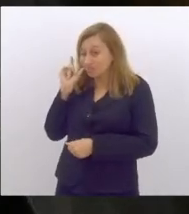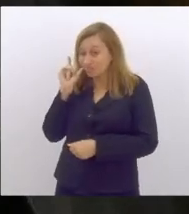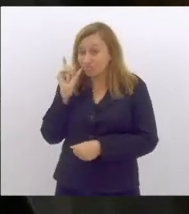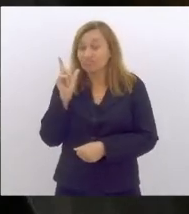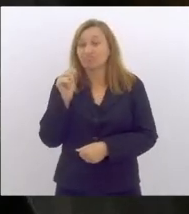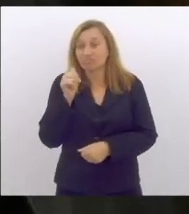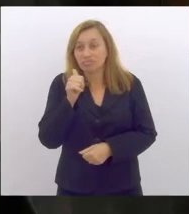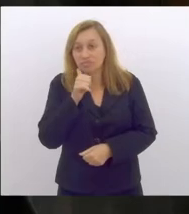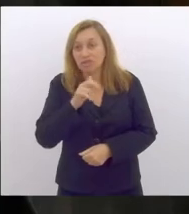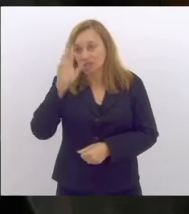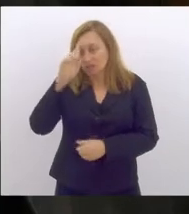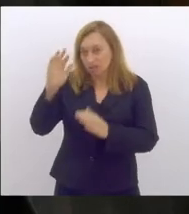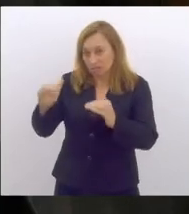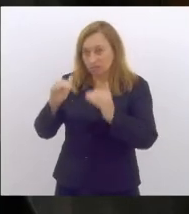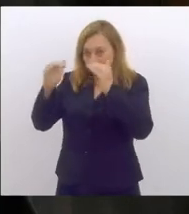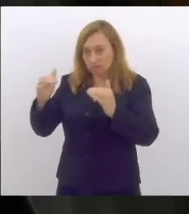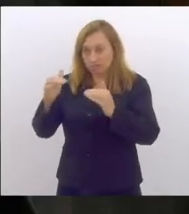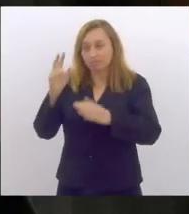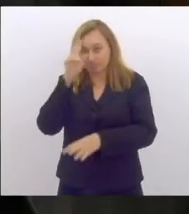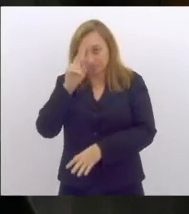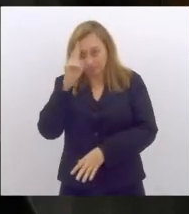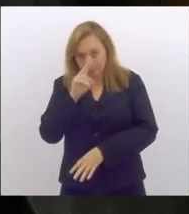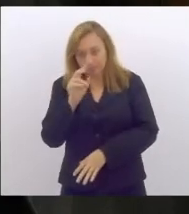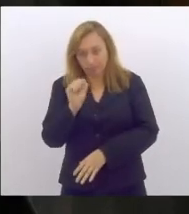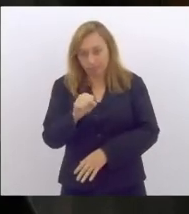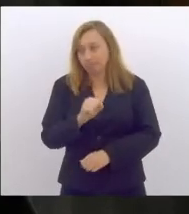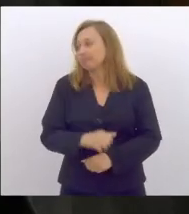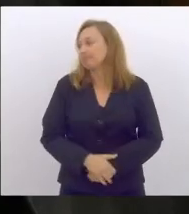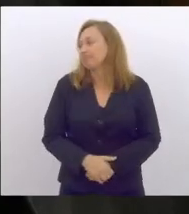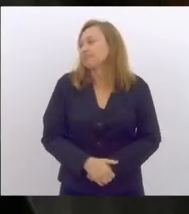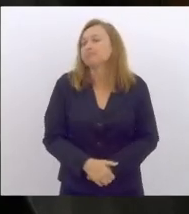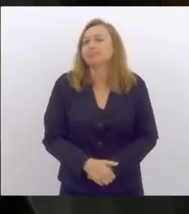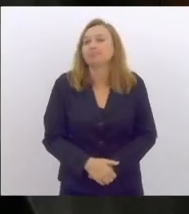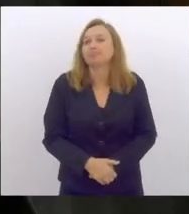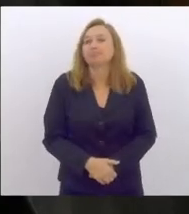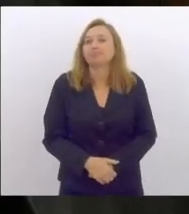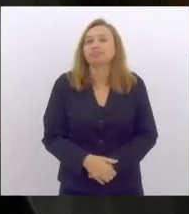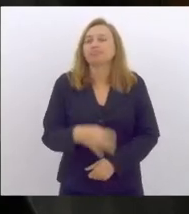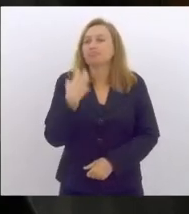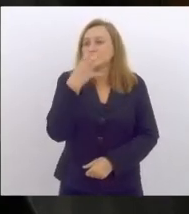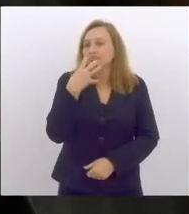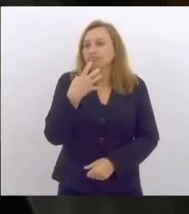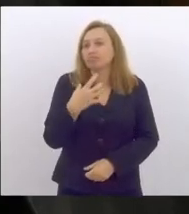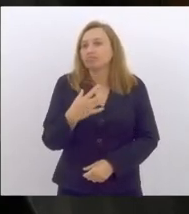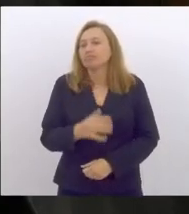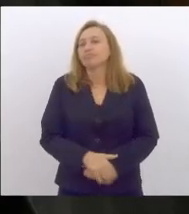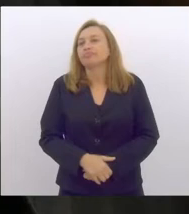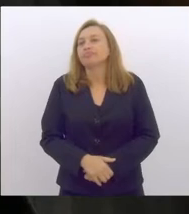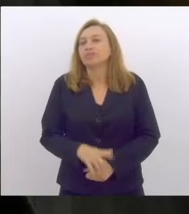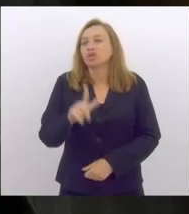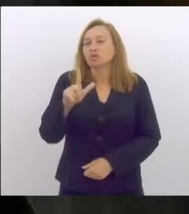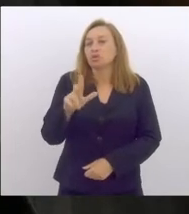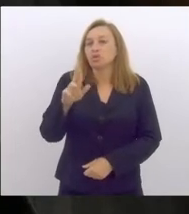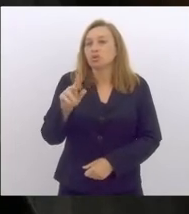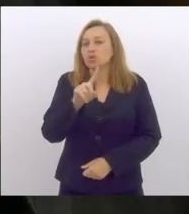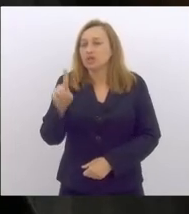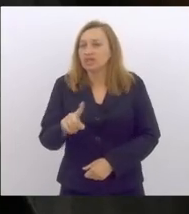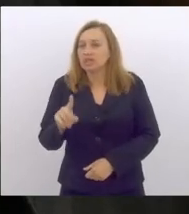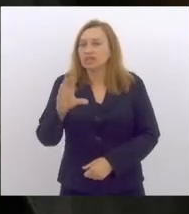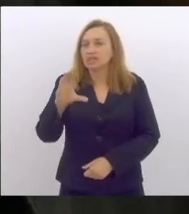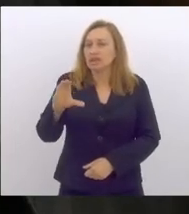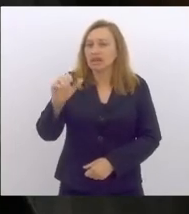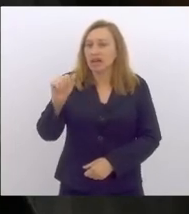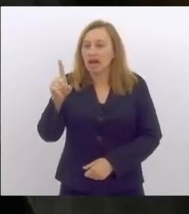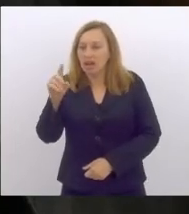vossa excelência há de se lembrar ontem o músico Luiz Carlos Justino